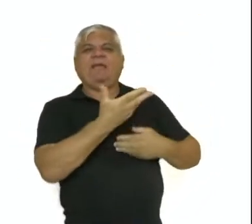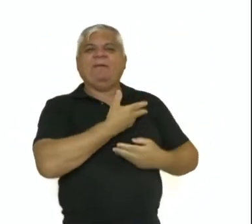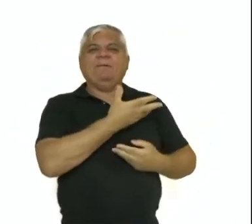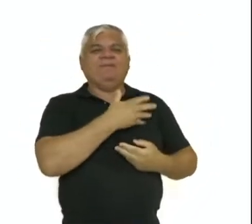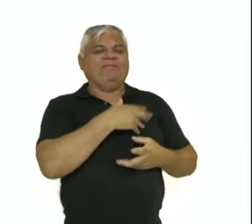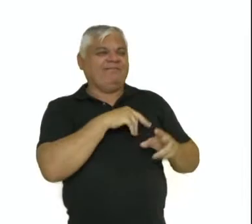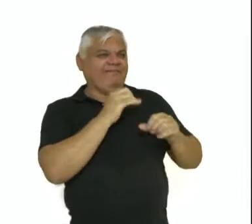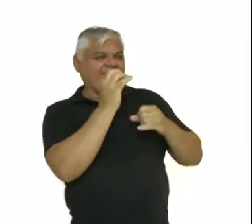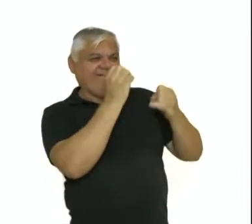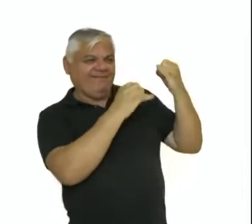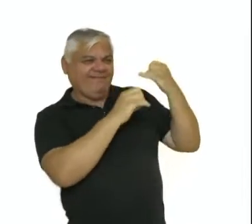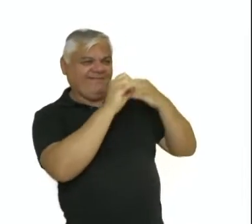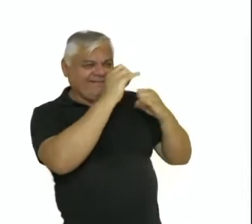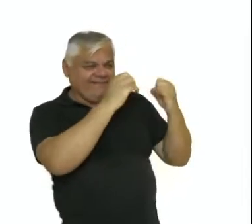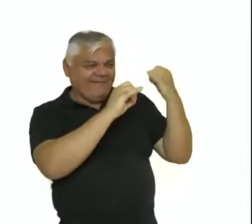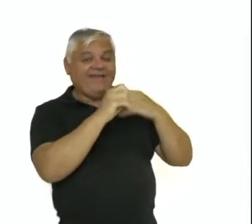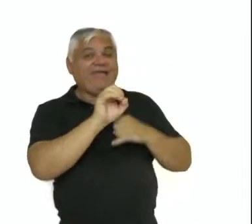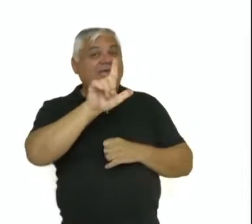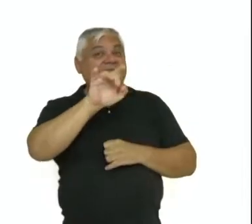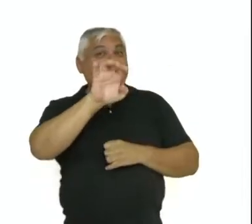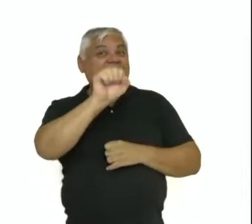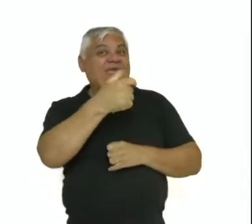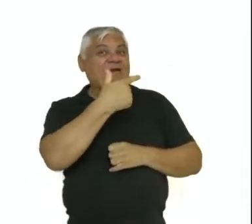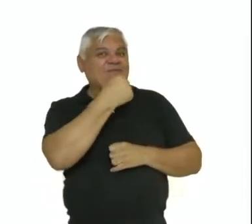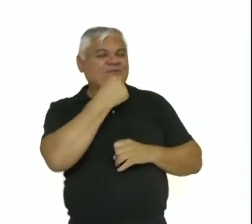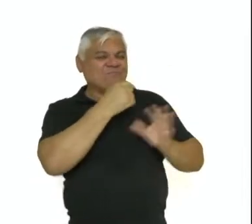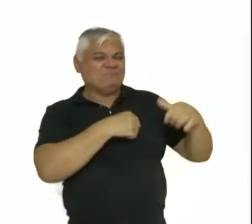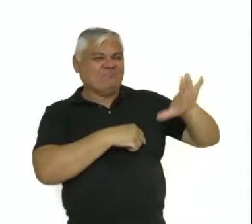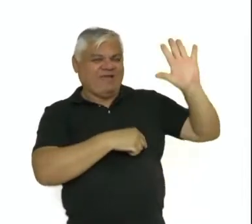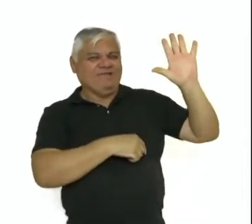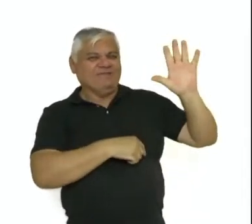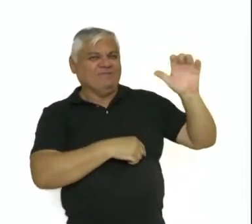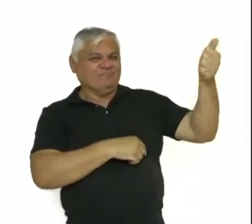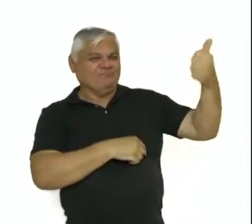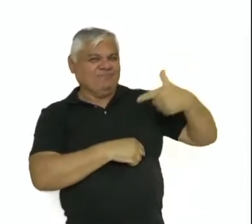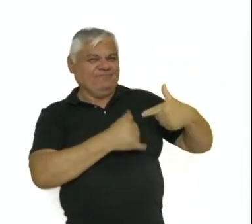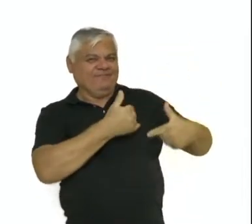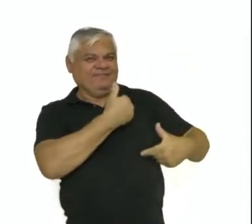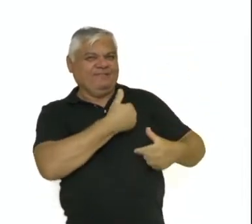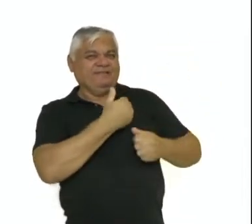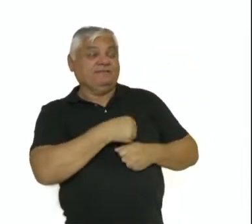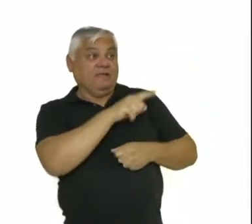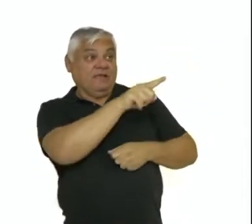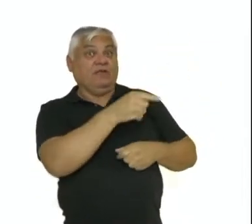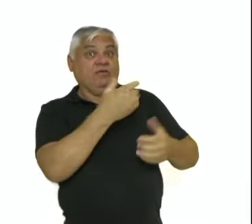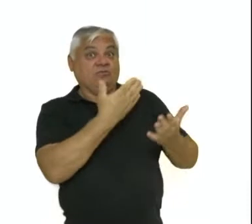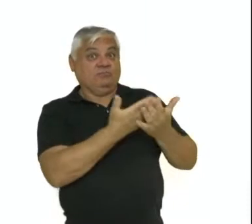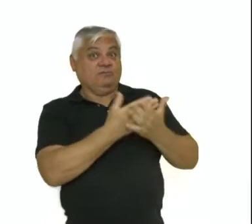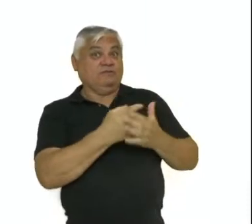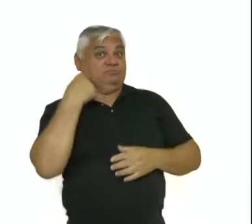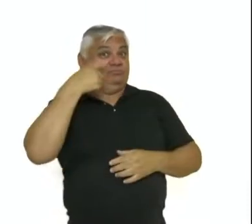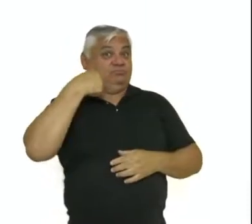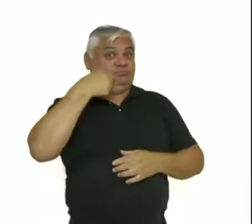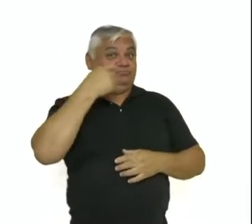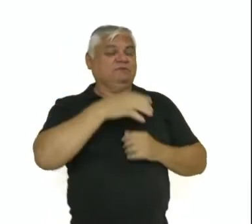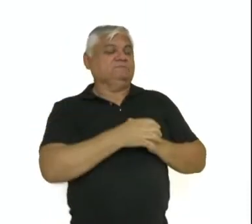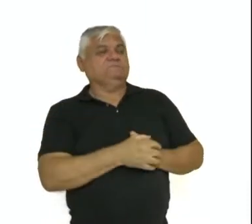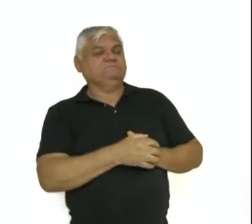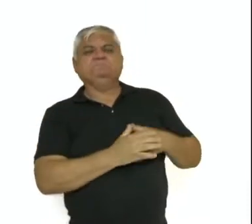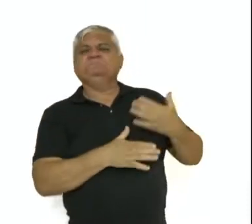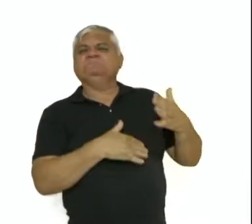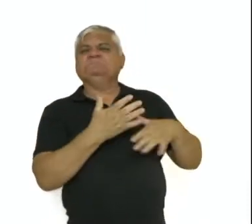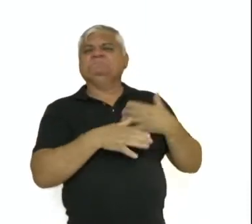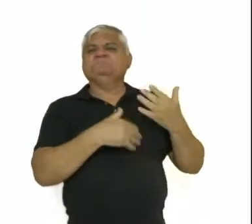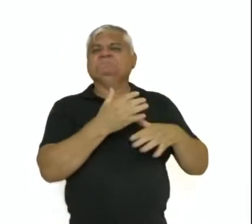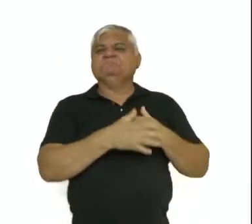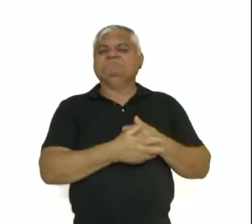conheceu o Léo, um adolescente mais velho, prestes a entrar no curso de Direito. Já faz um tempo que